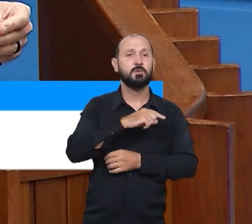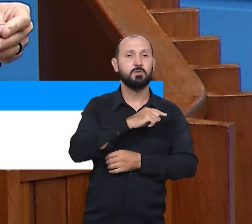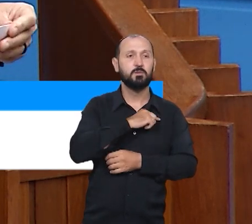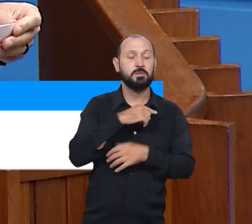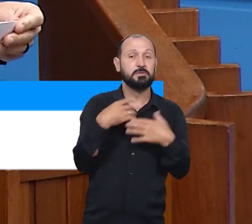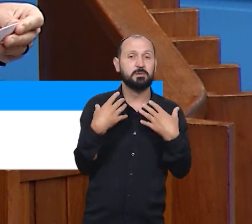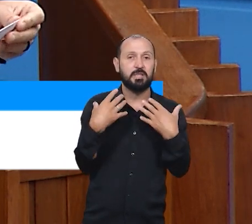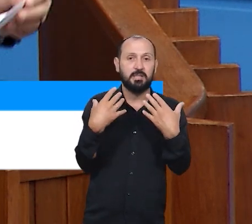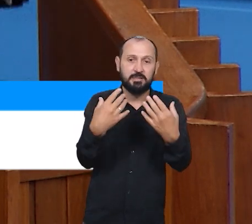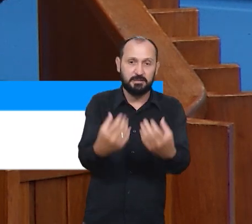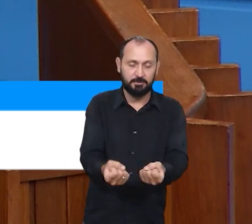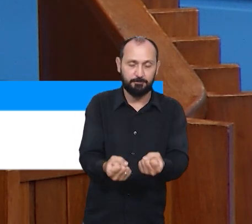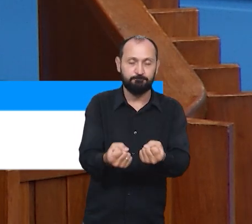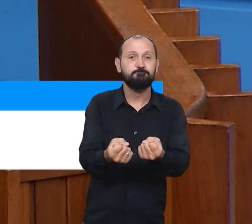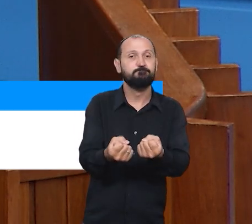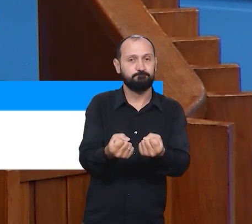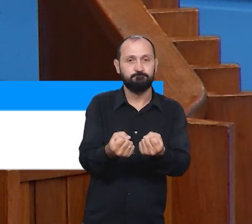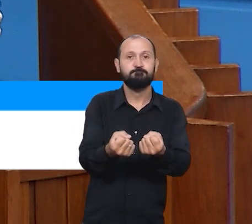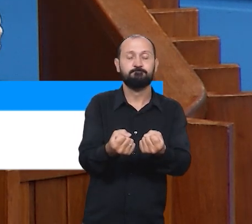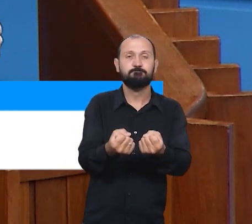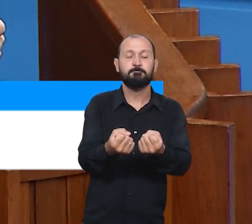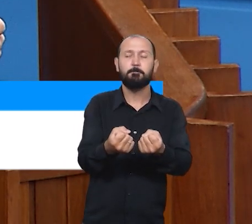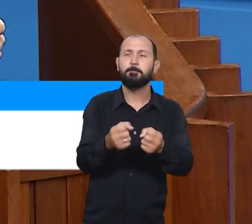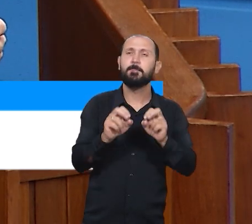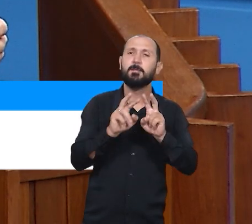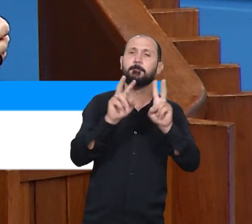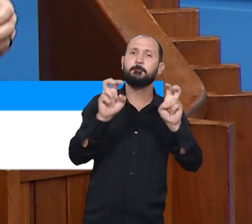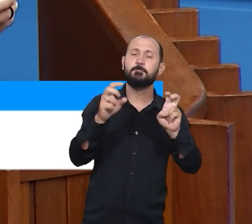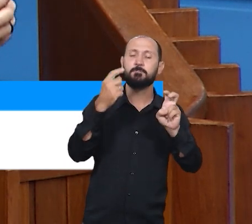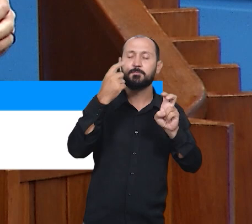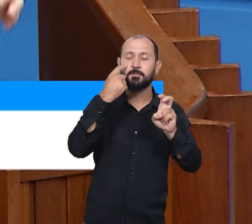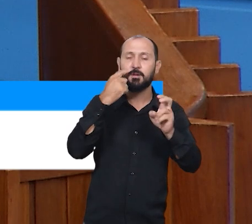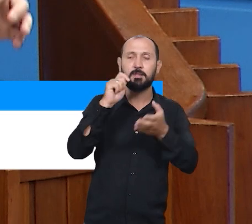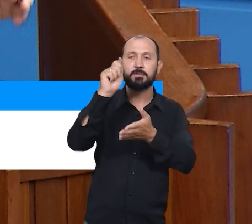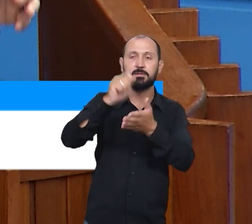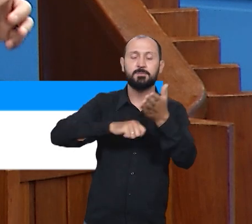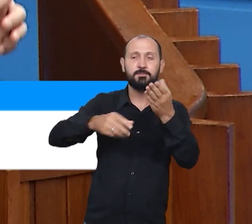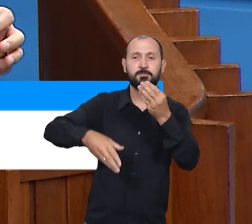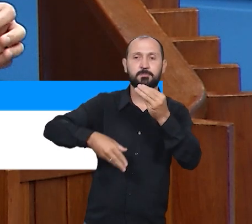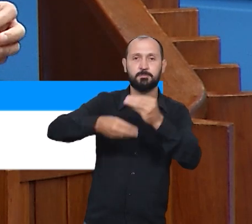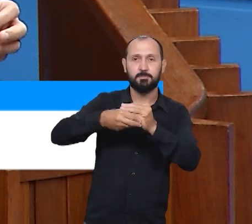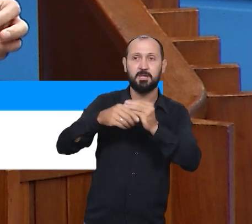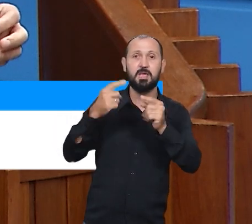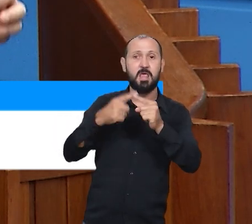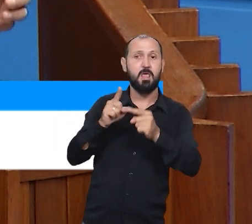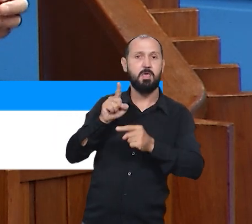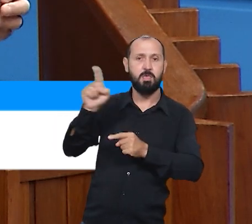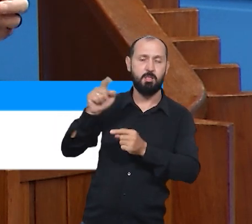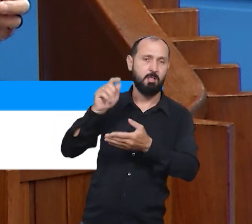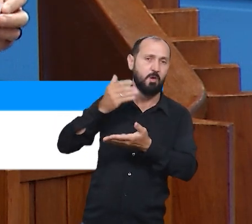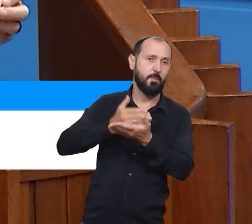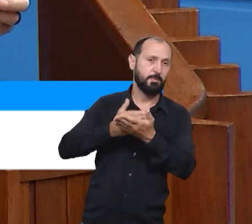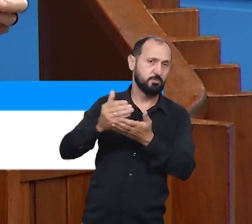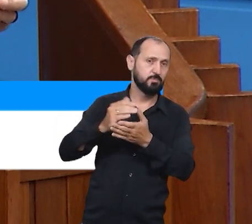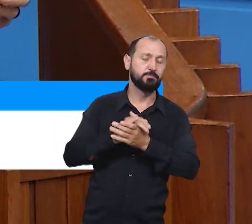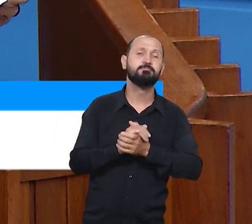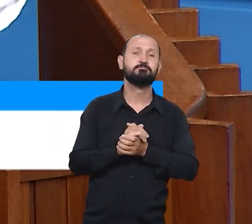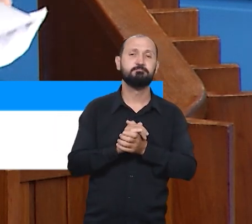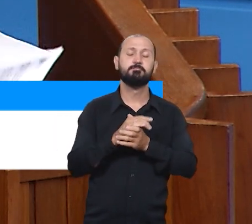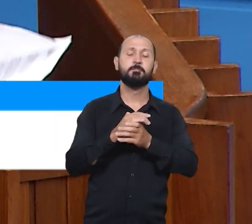nós estamos assumindo, eu diria, a coautoria, porque ele é um